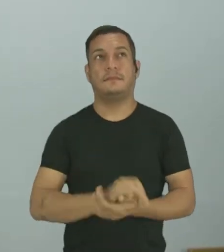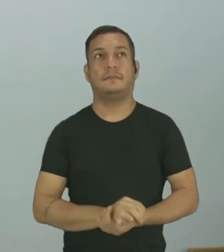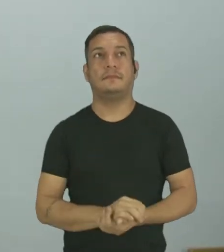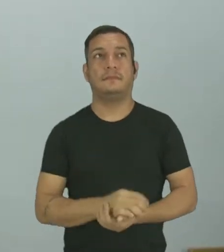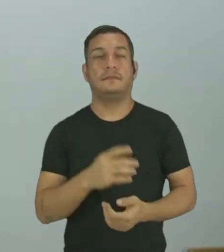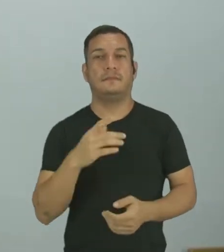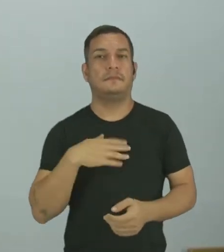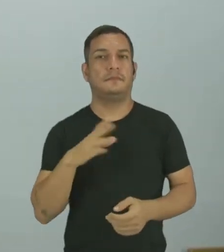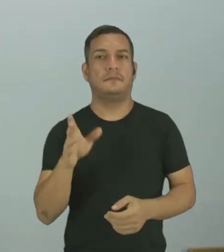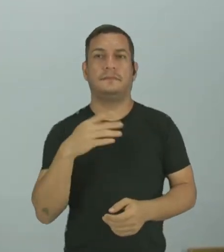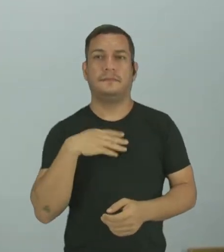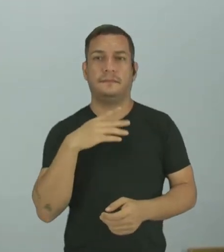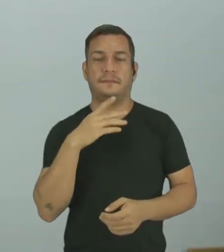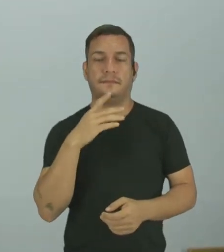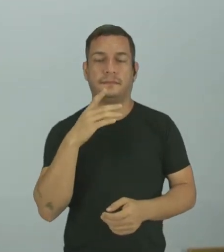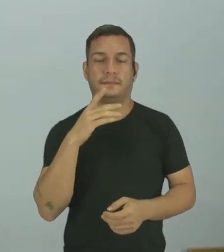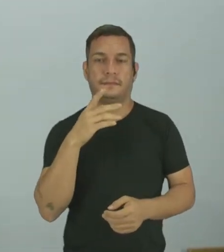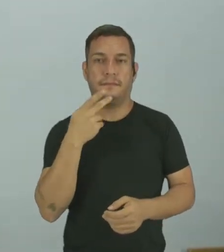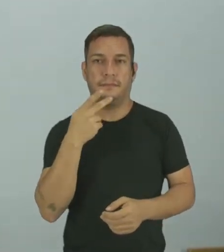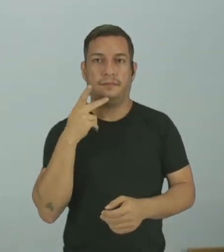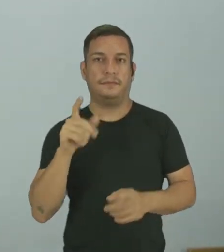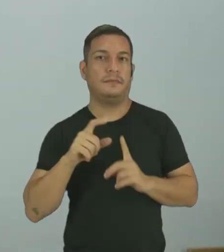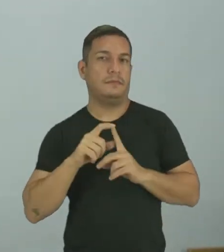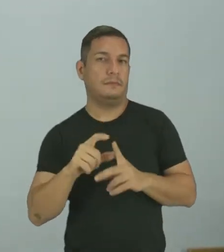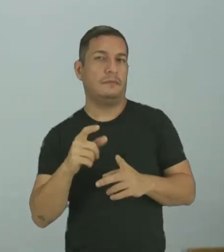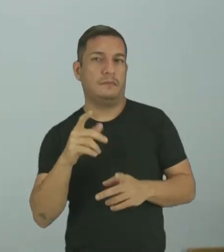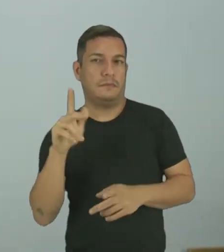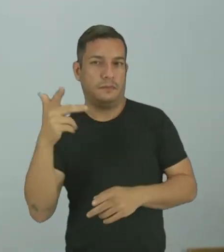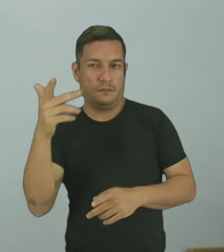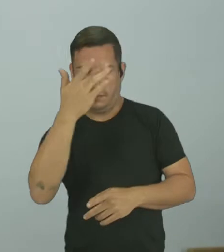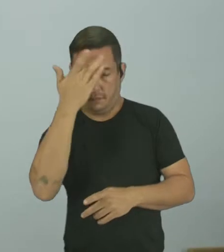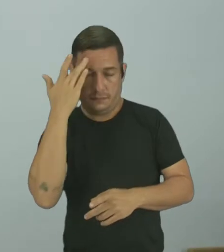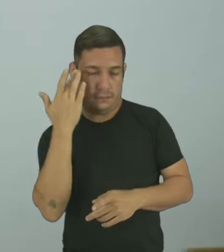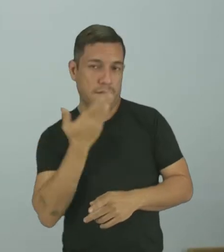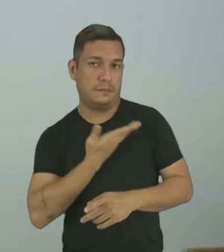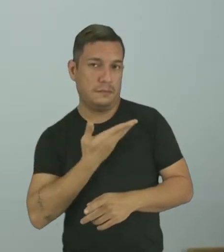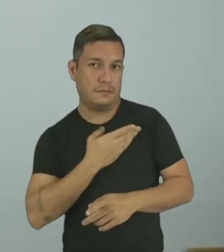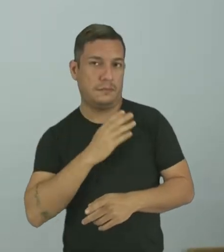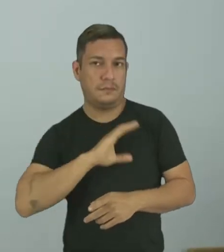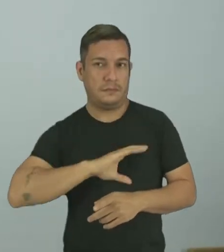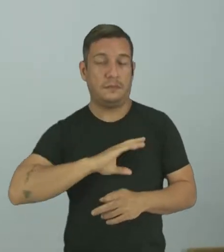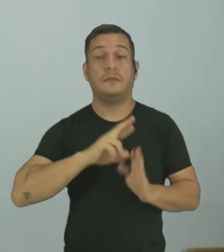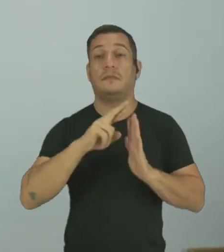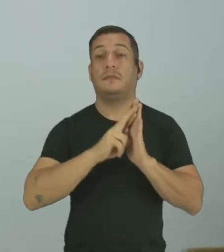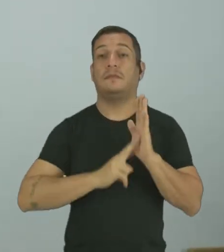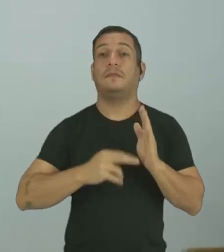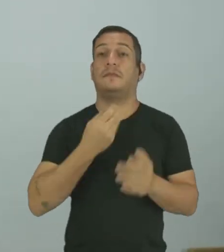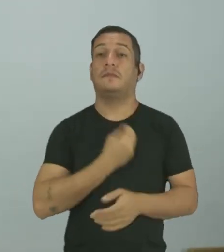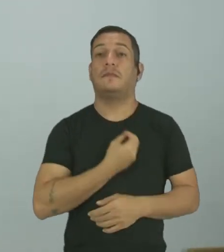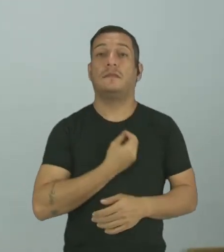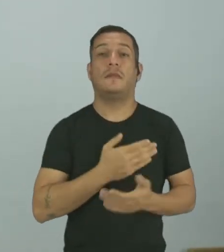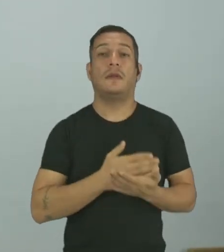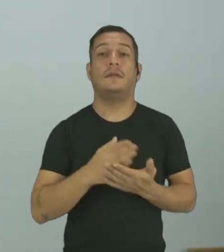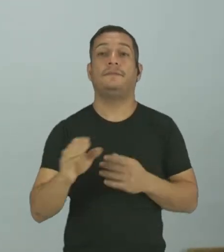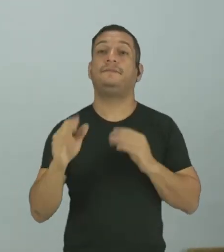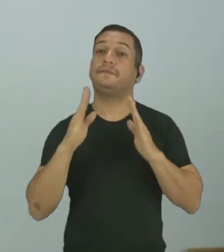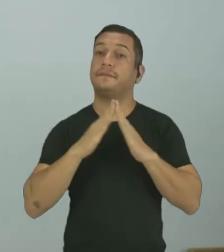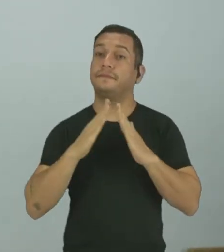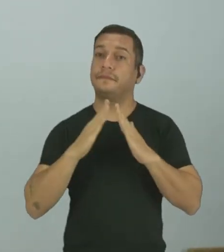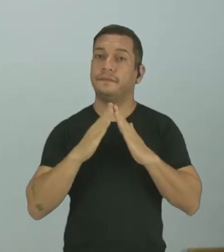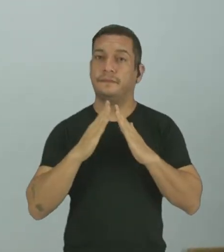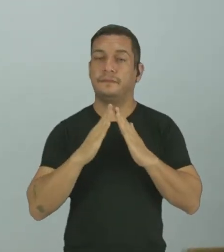não desagradando o nosso próximo. E essas regras de convívio, elas começam lá na nossa